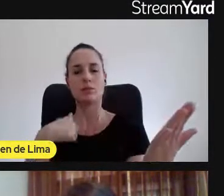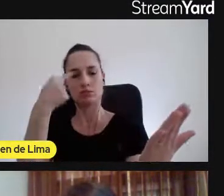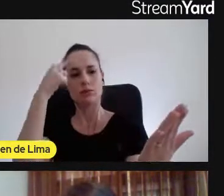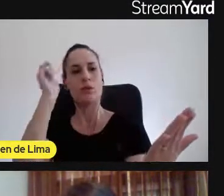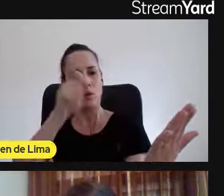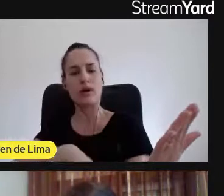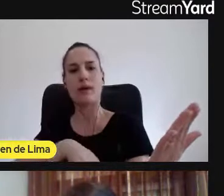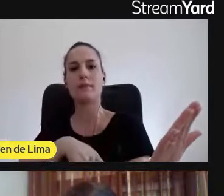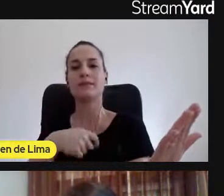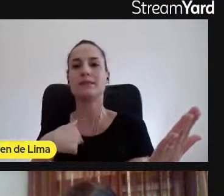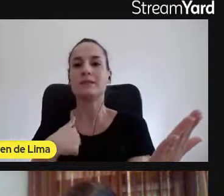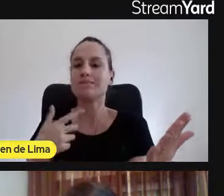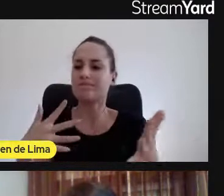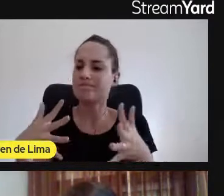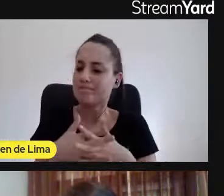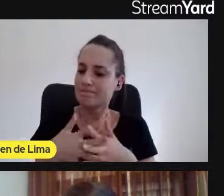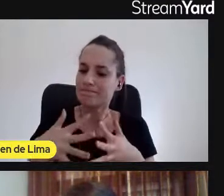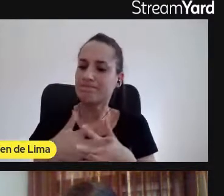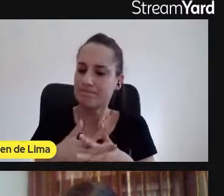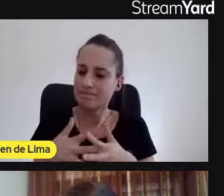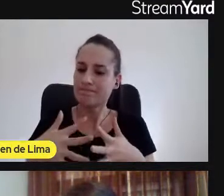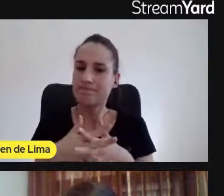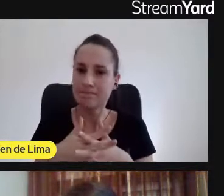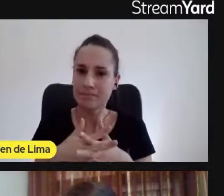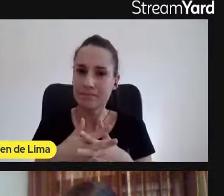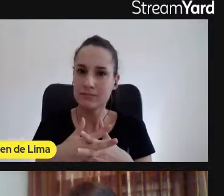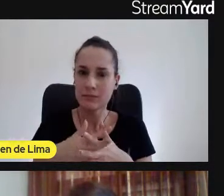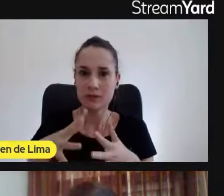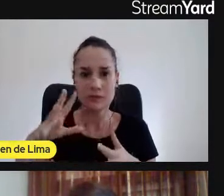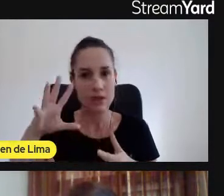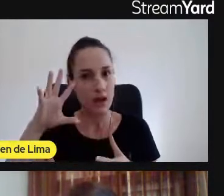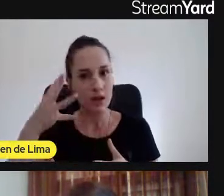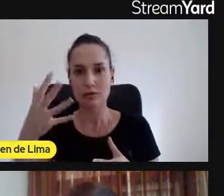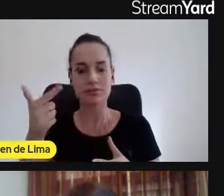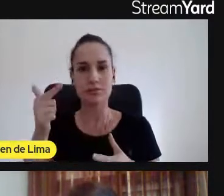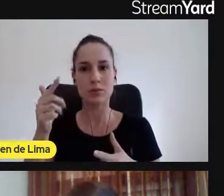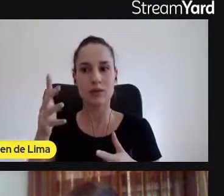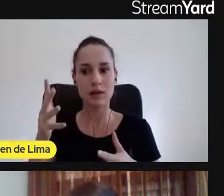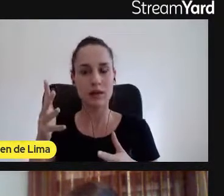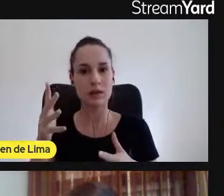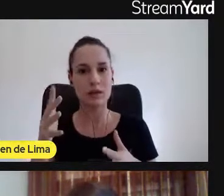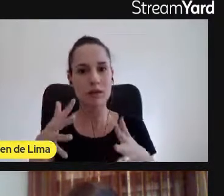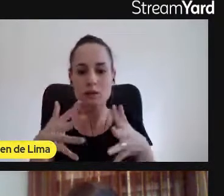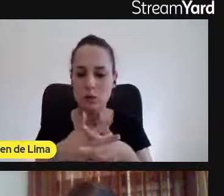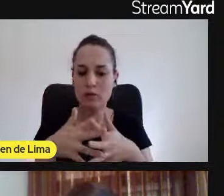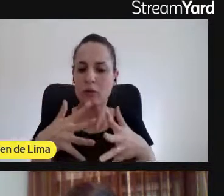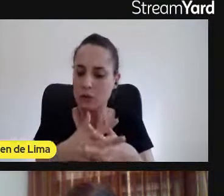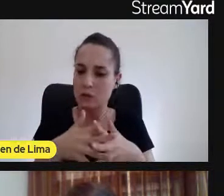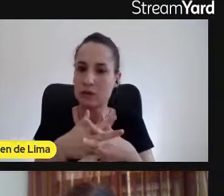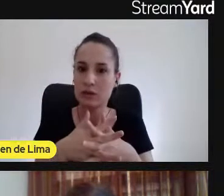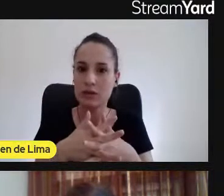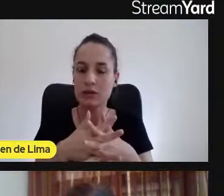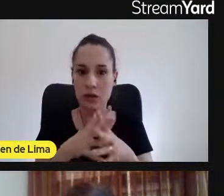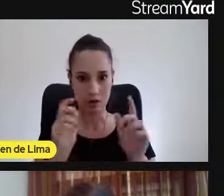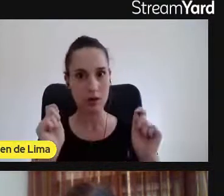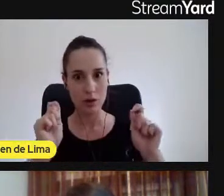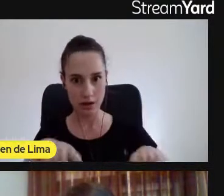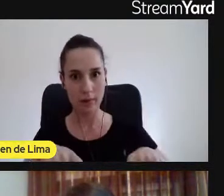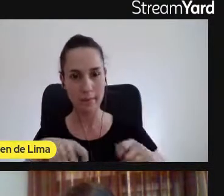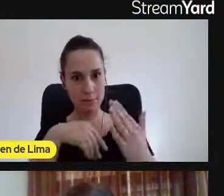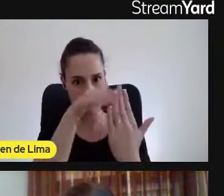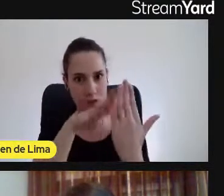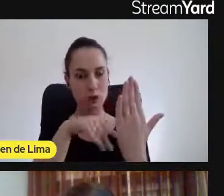tendo só conflito, só confusão, eu posso ainda assim criar, pintar, escrever. E vendo